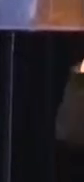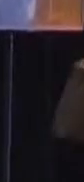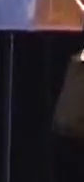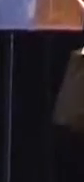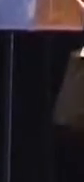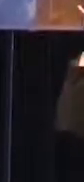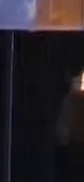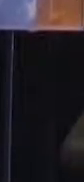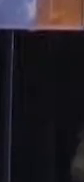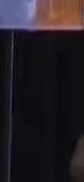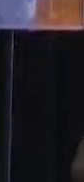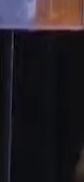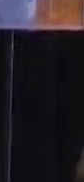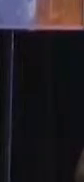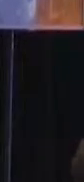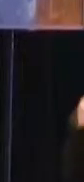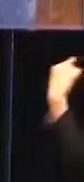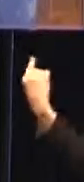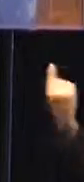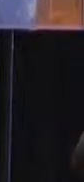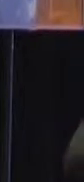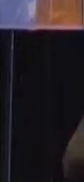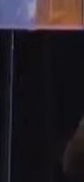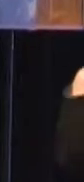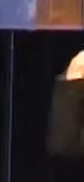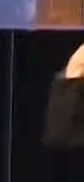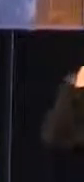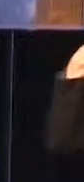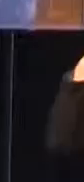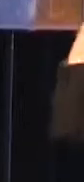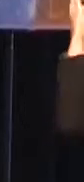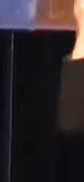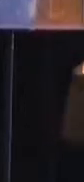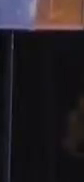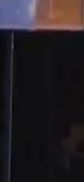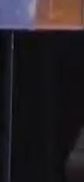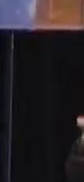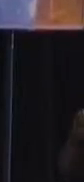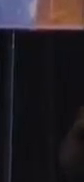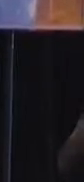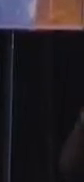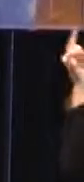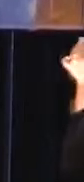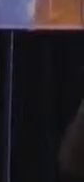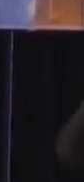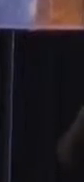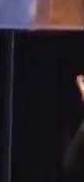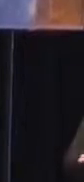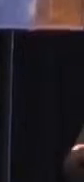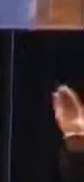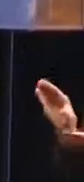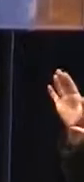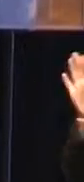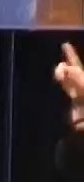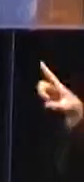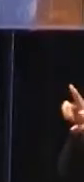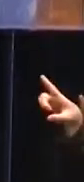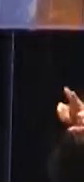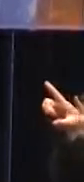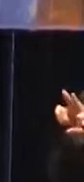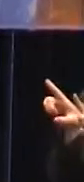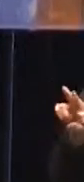a certeza de que nós, advogados brasileiros, tínhamos contribuído para